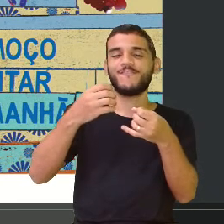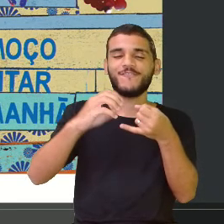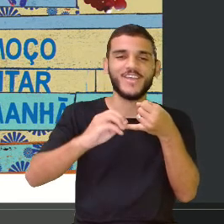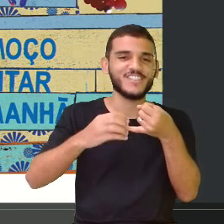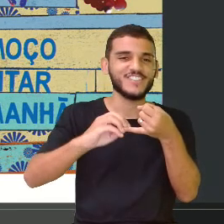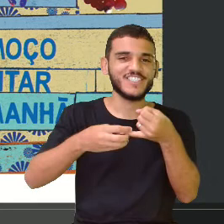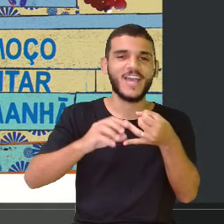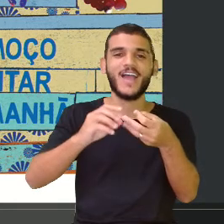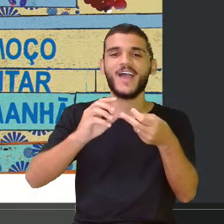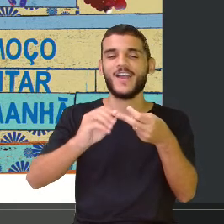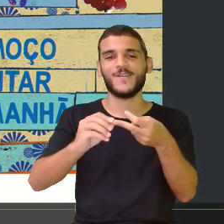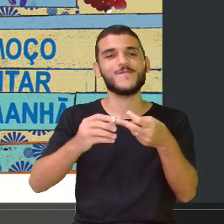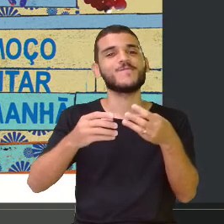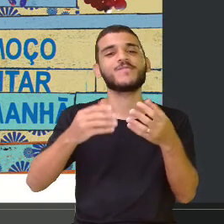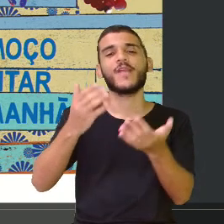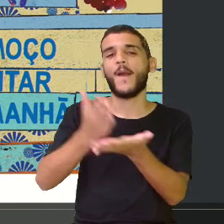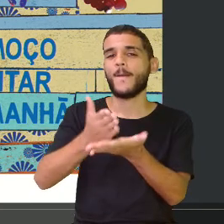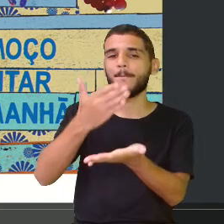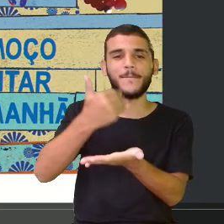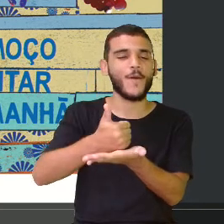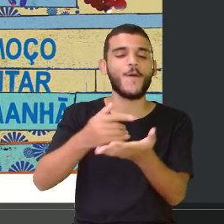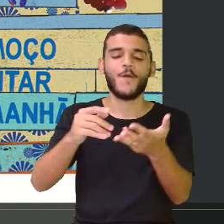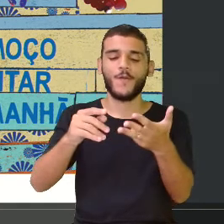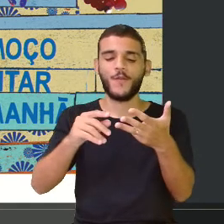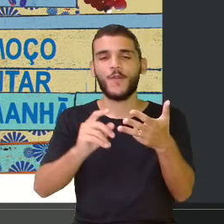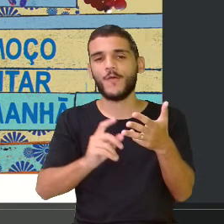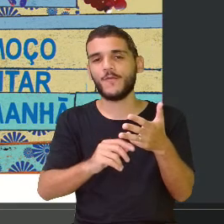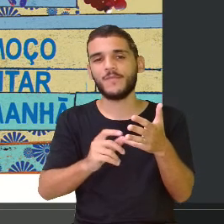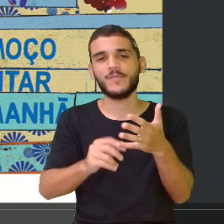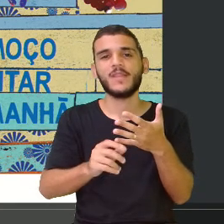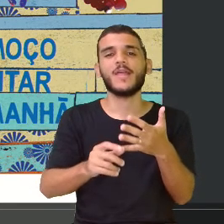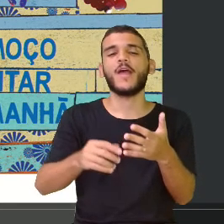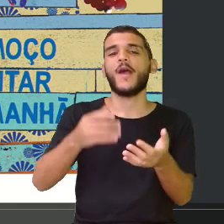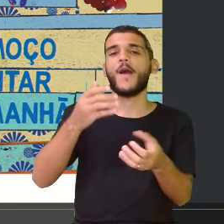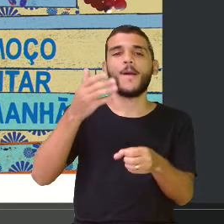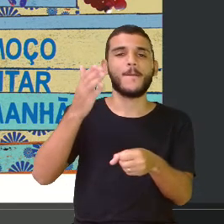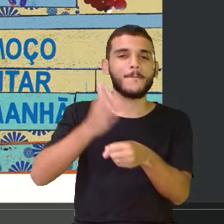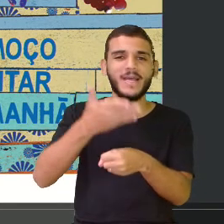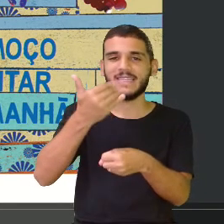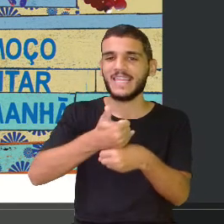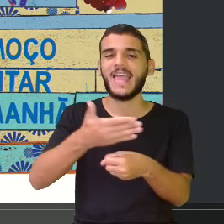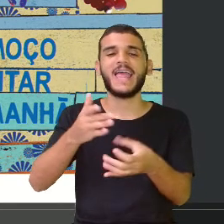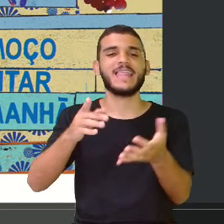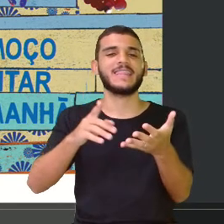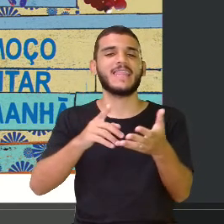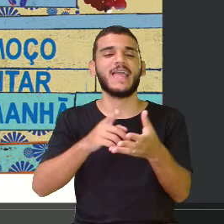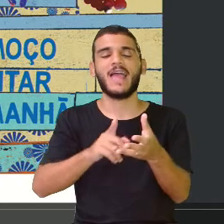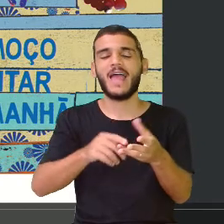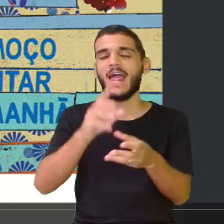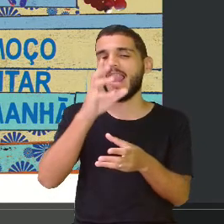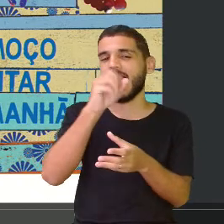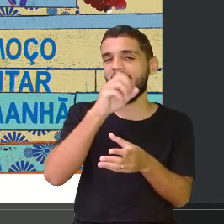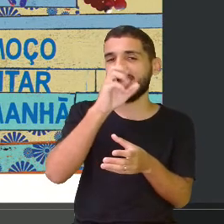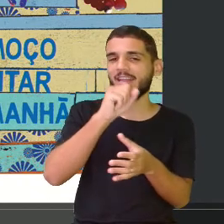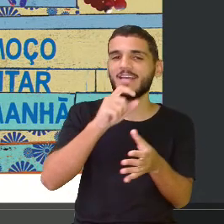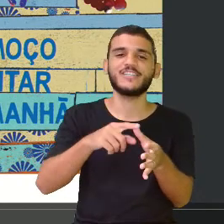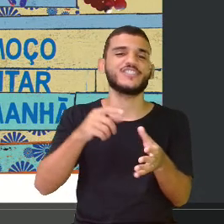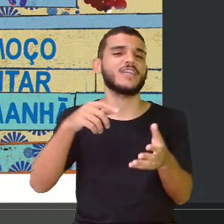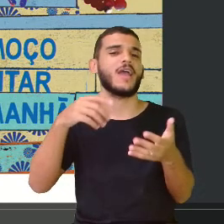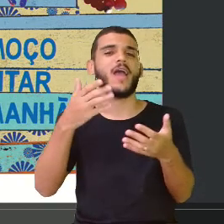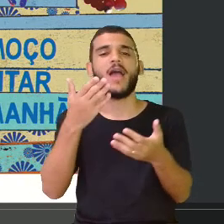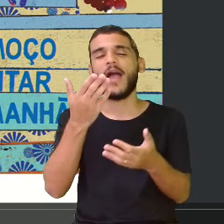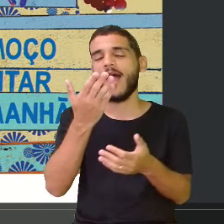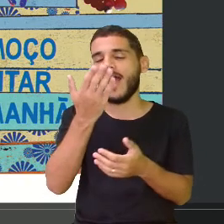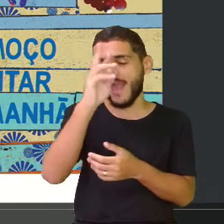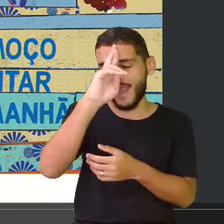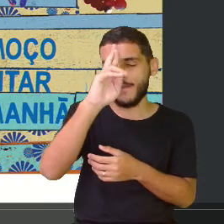banana, abacaxi, alface, maçã, batata, laranja, almoço, jantar, café